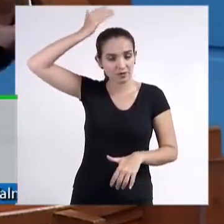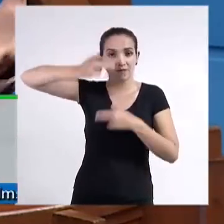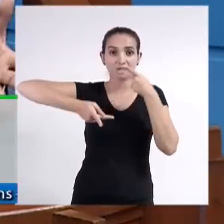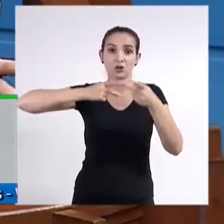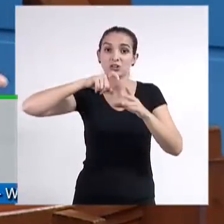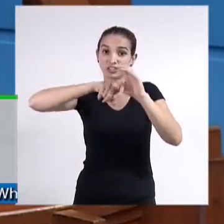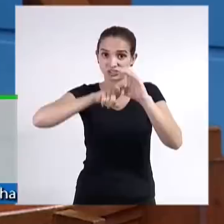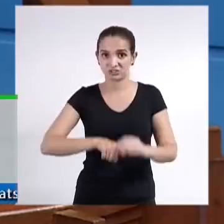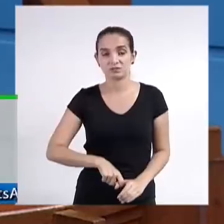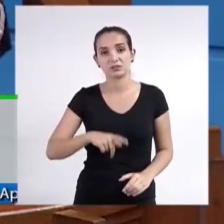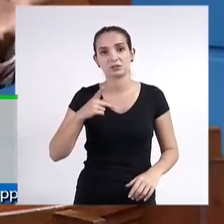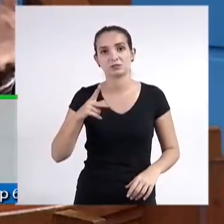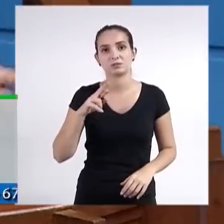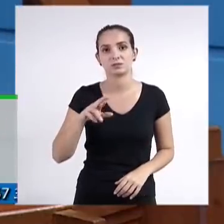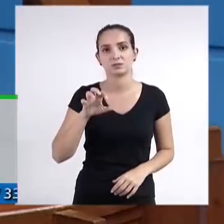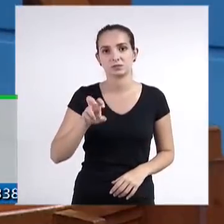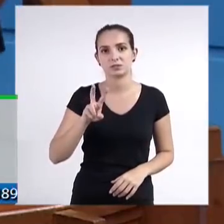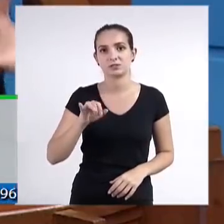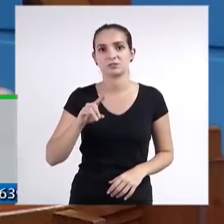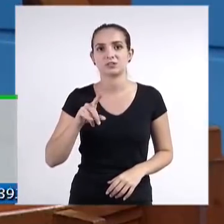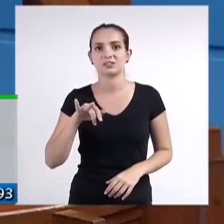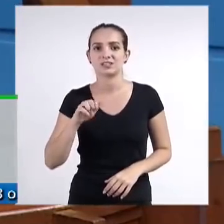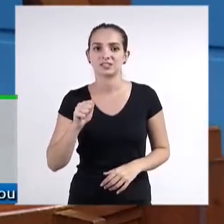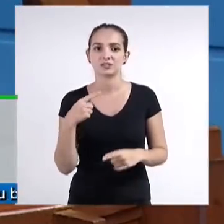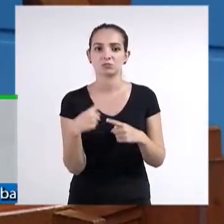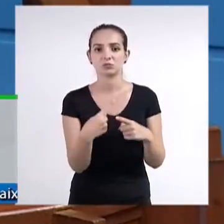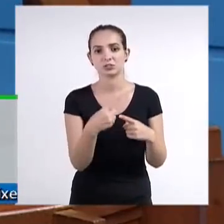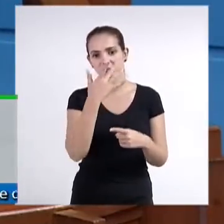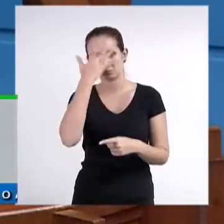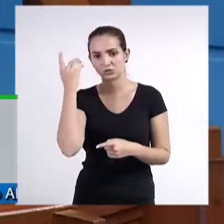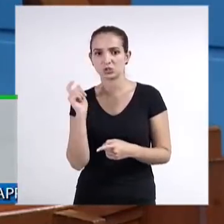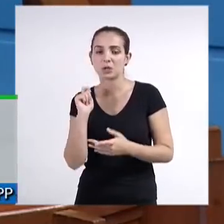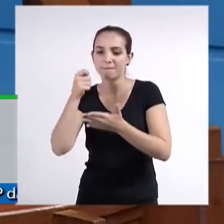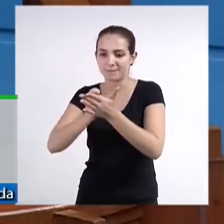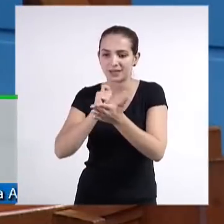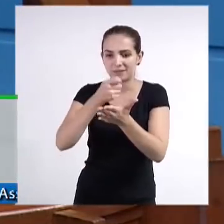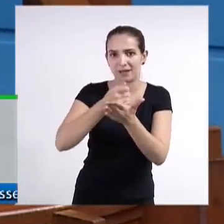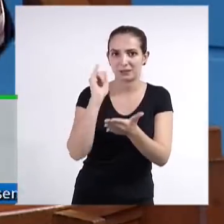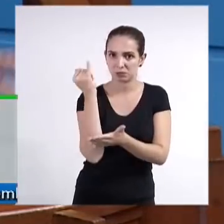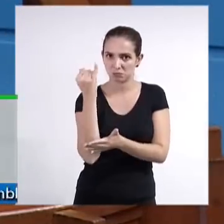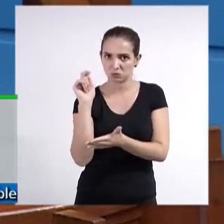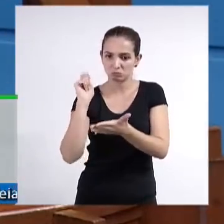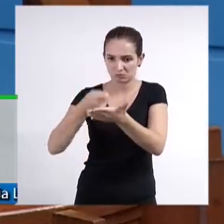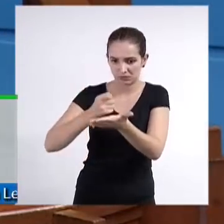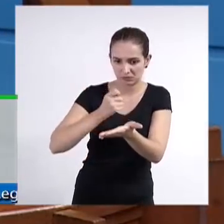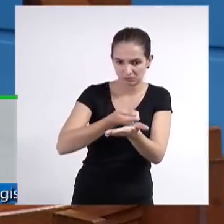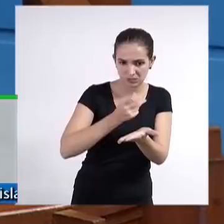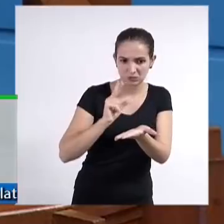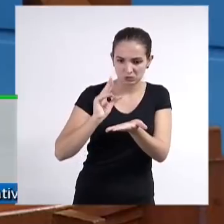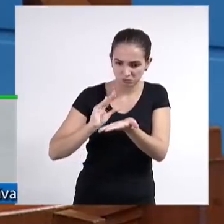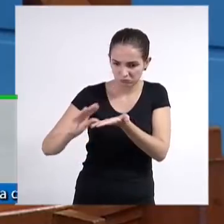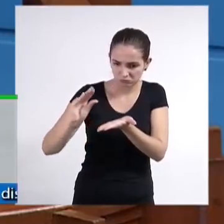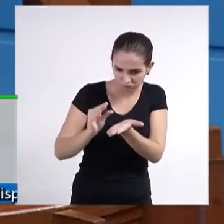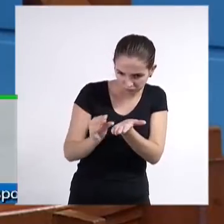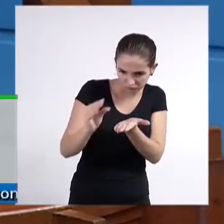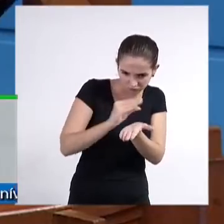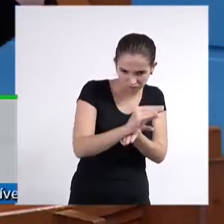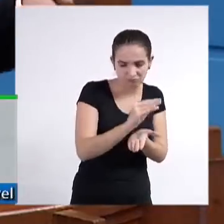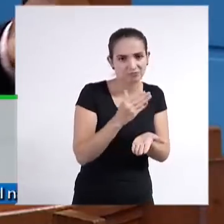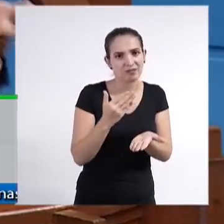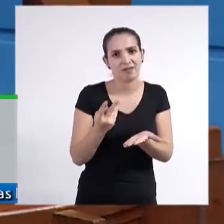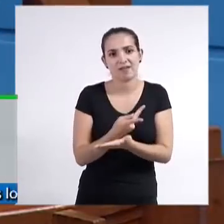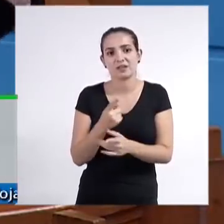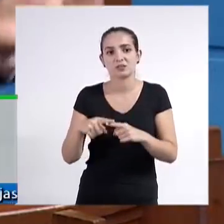é criado pelas contribuições irregulares desse país. E não é verdade, nós sabemos que tem outros setores que contribuem.